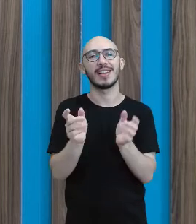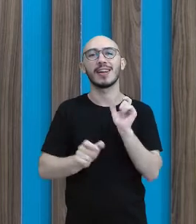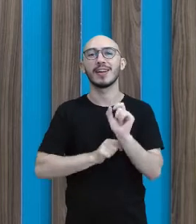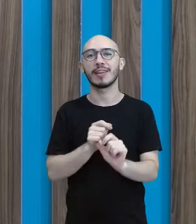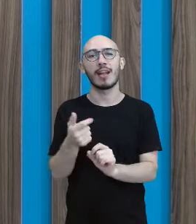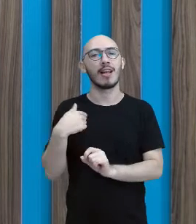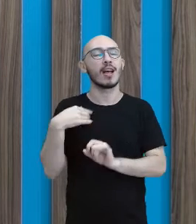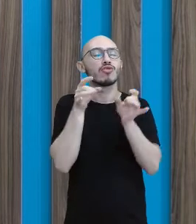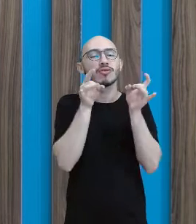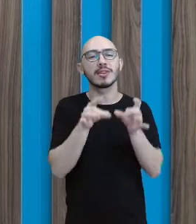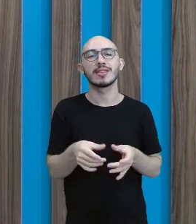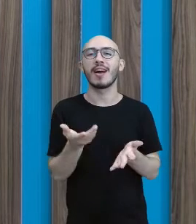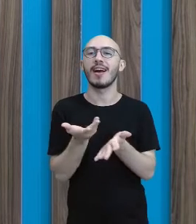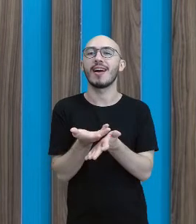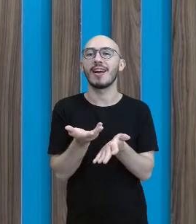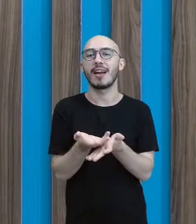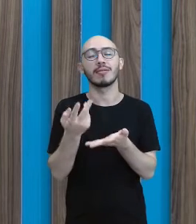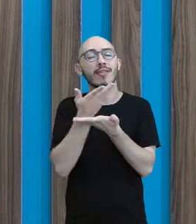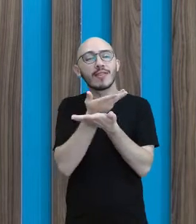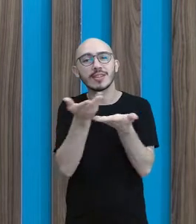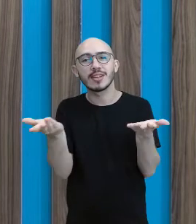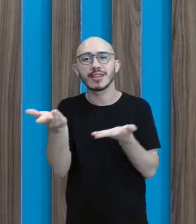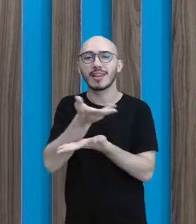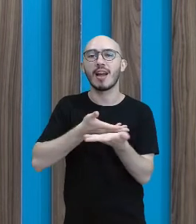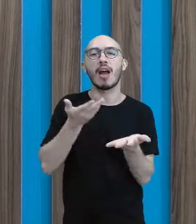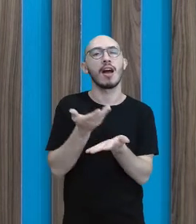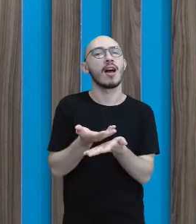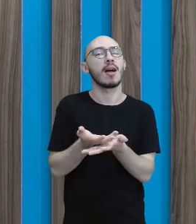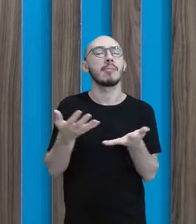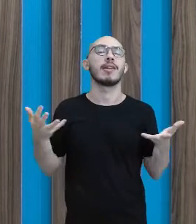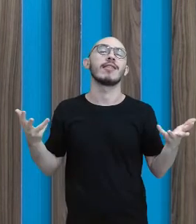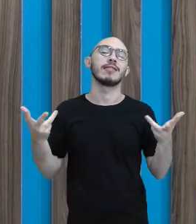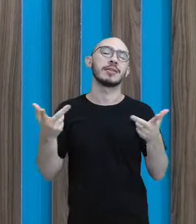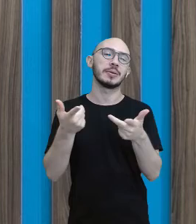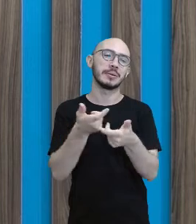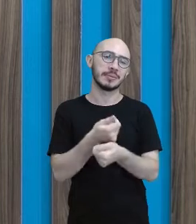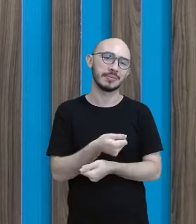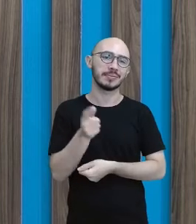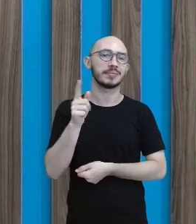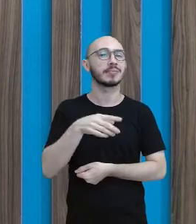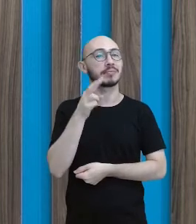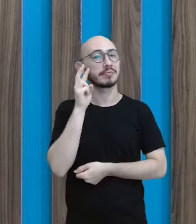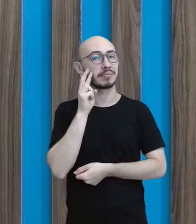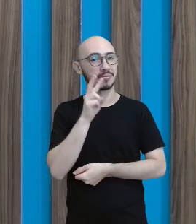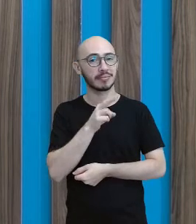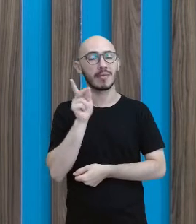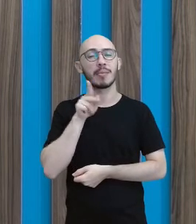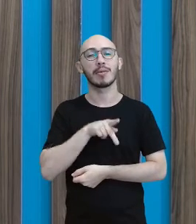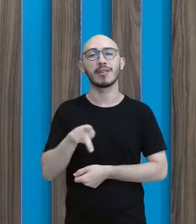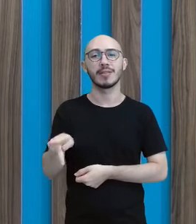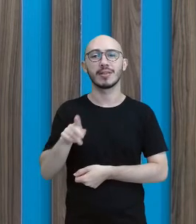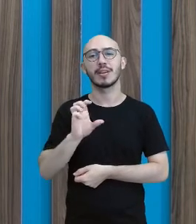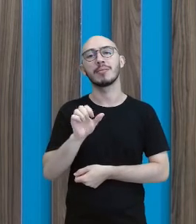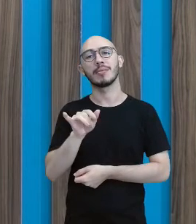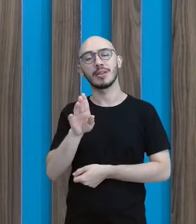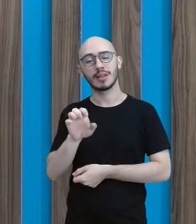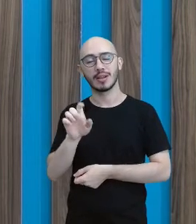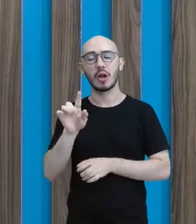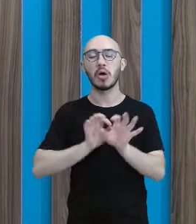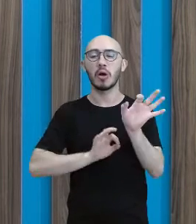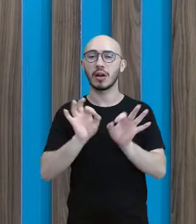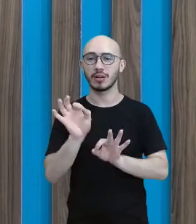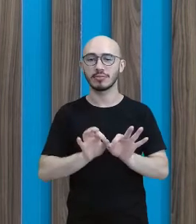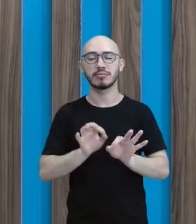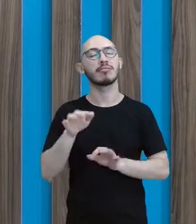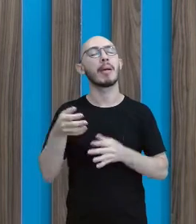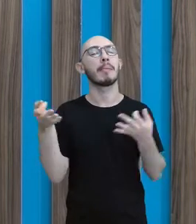eu vim especialmente para ver vocês e assistir essa aula maravilhosa que eu vi a professora Mili preparar.